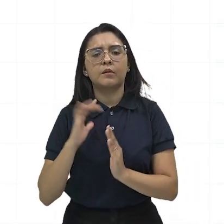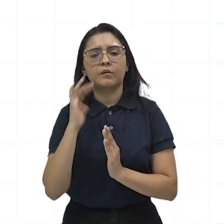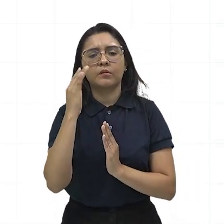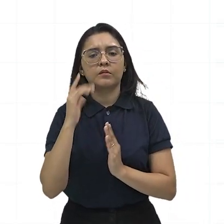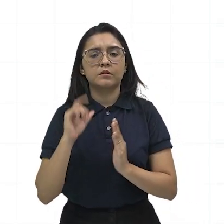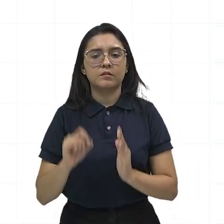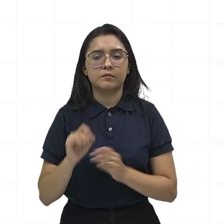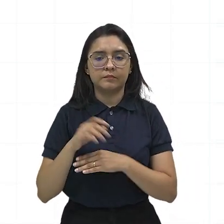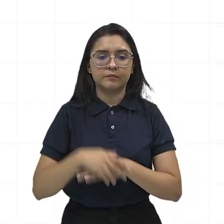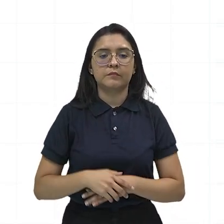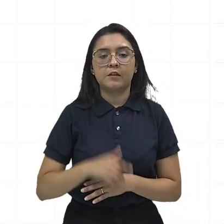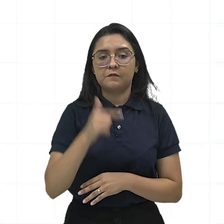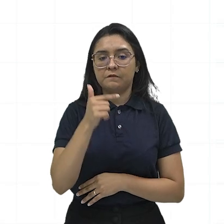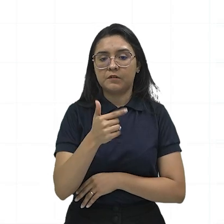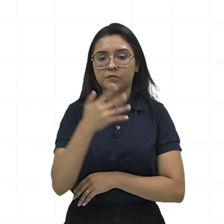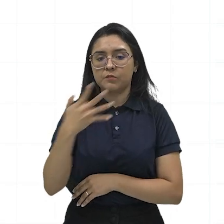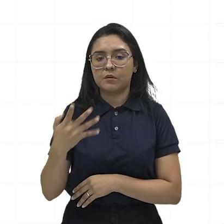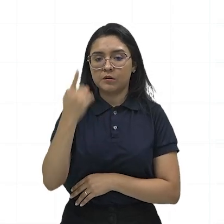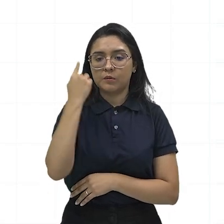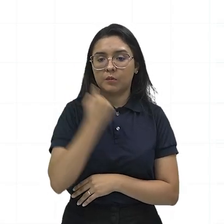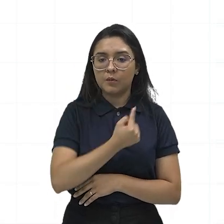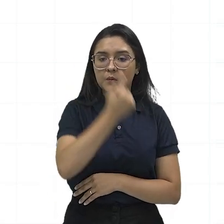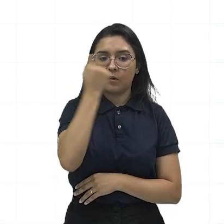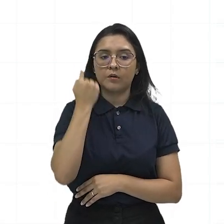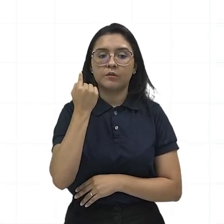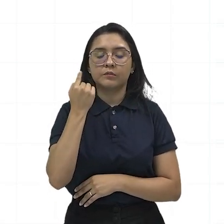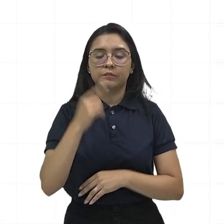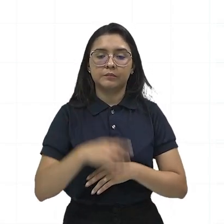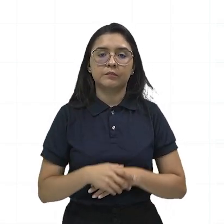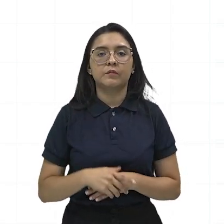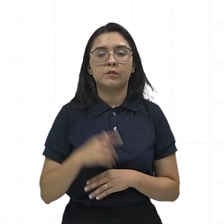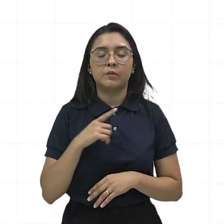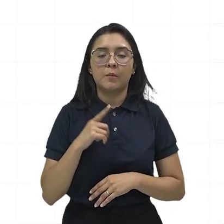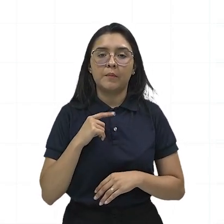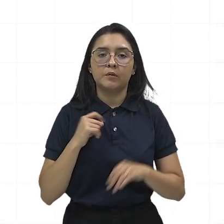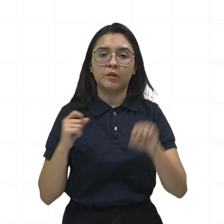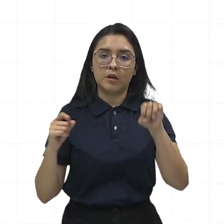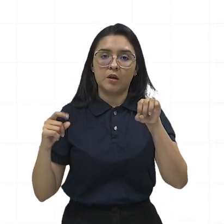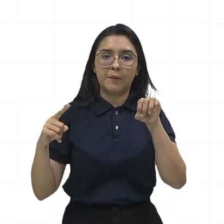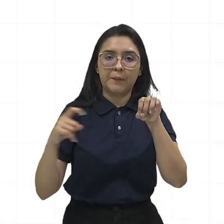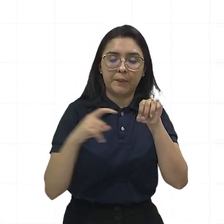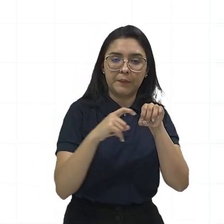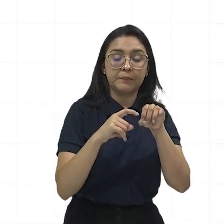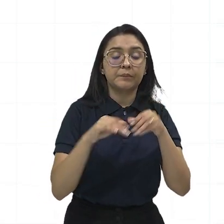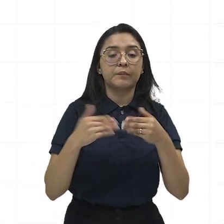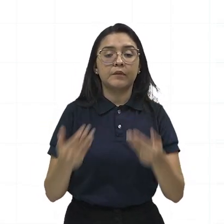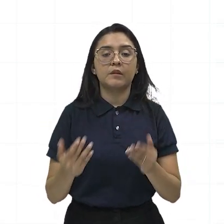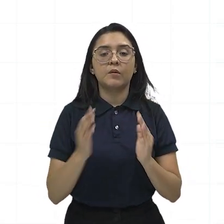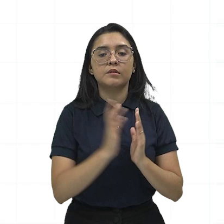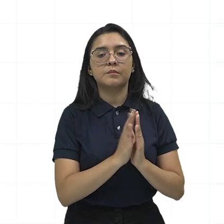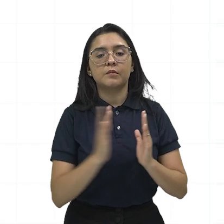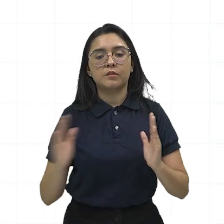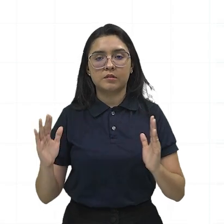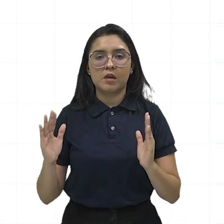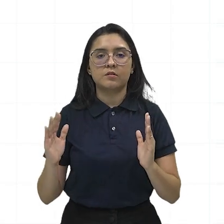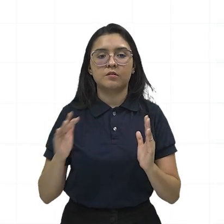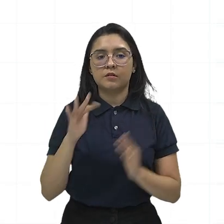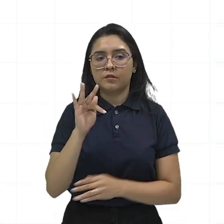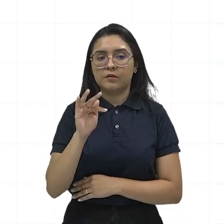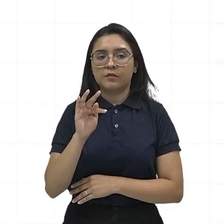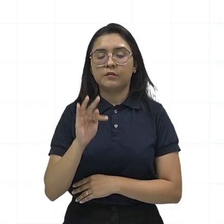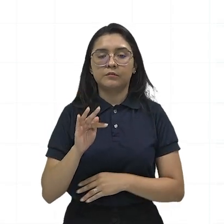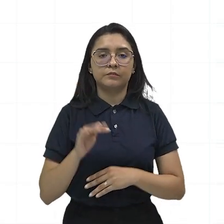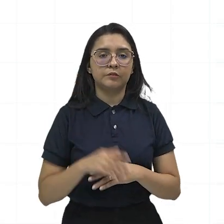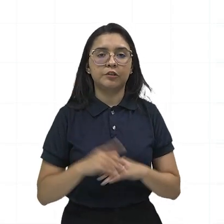nas primeiras 24 horas após a entrada dos espermatozoides. Então, o processo de fecundação, como eu havia falado